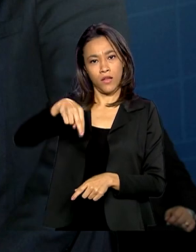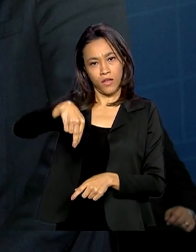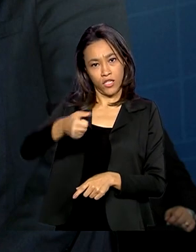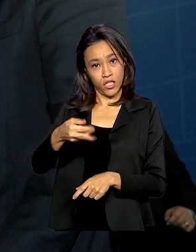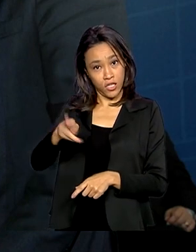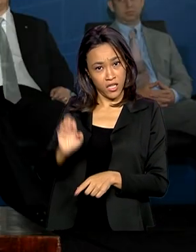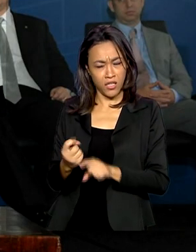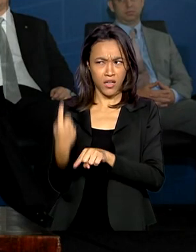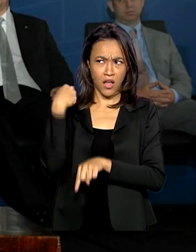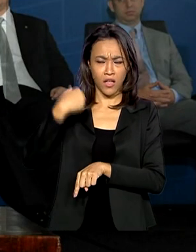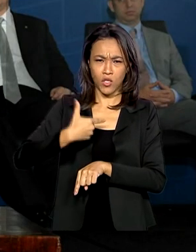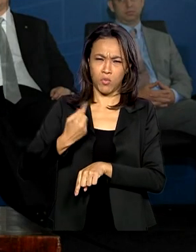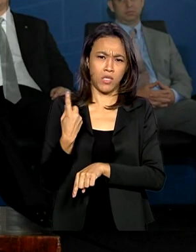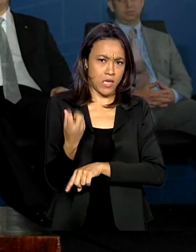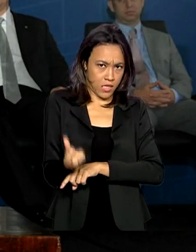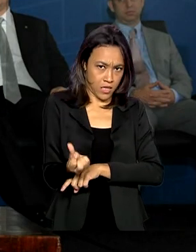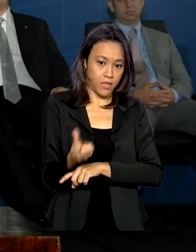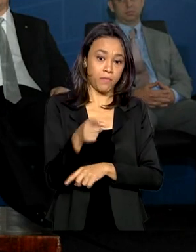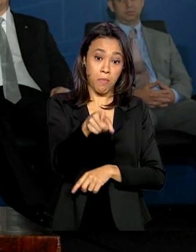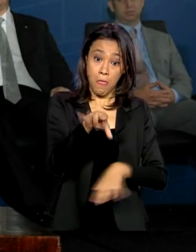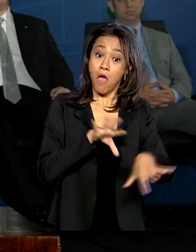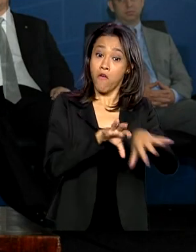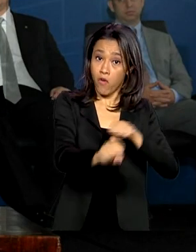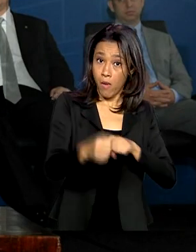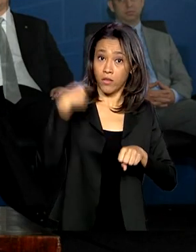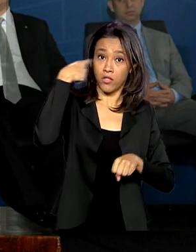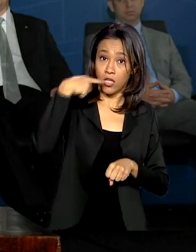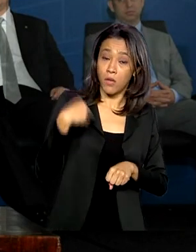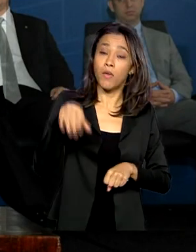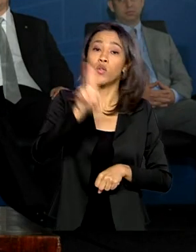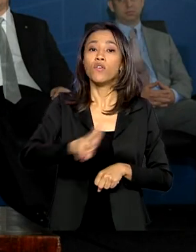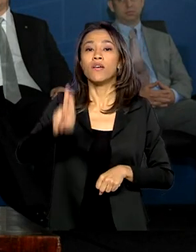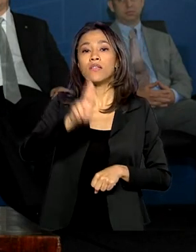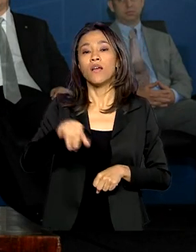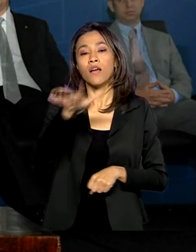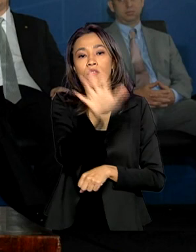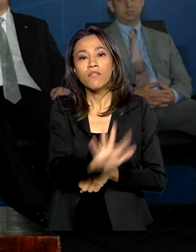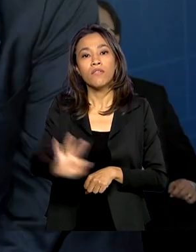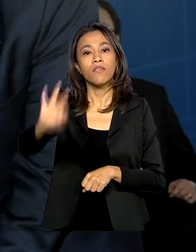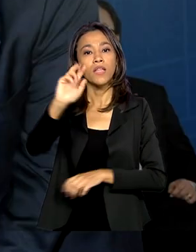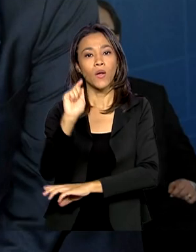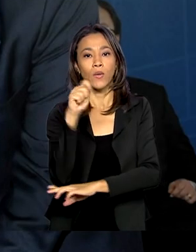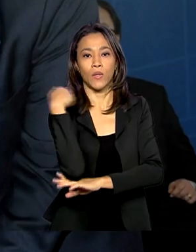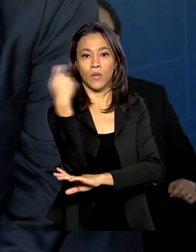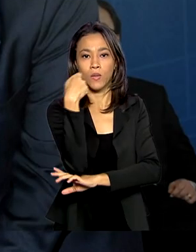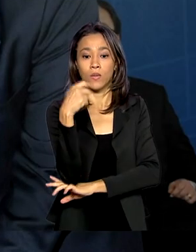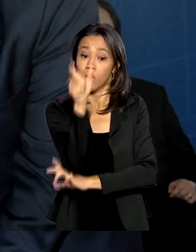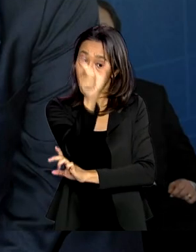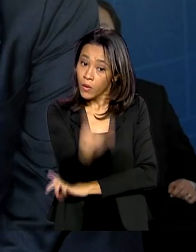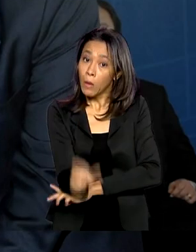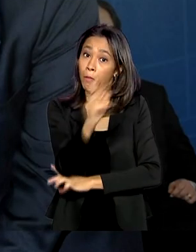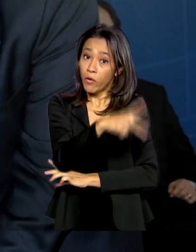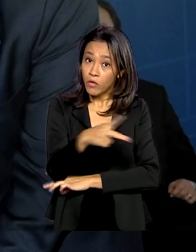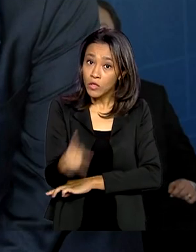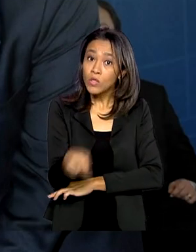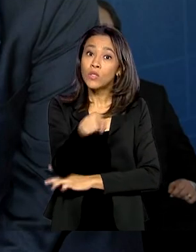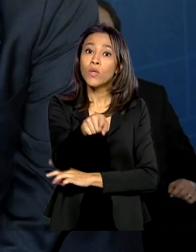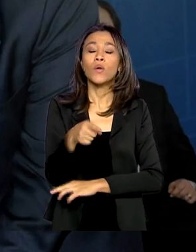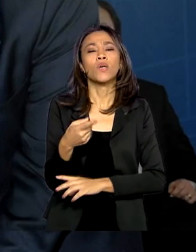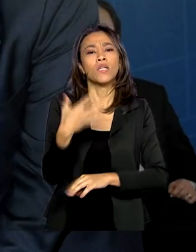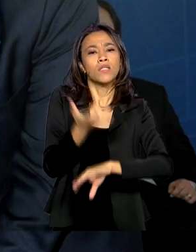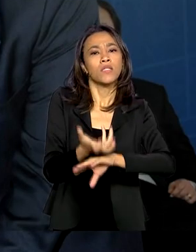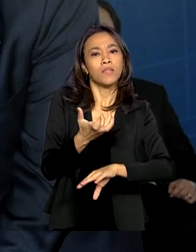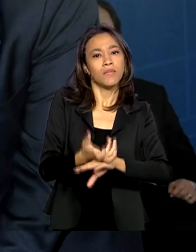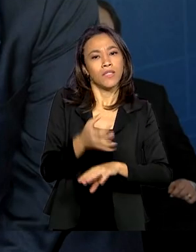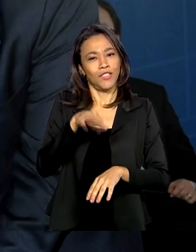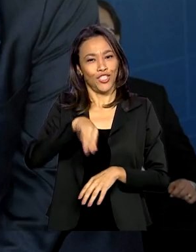2016. É formado em Direito pela Universidade Federal do Rio Grande do Sul e professor de Direito Constitucional